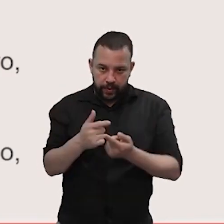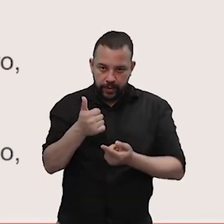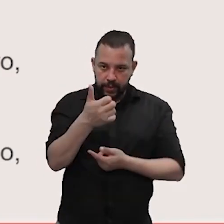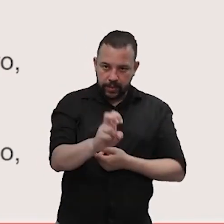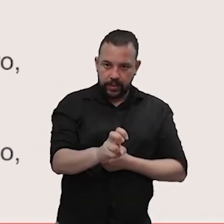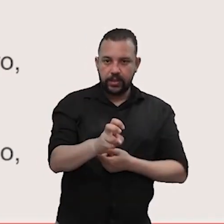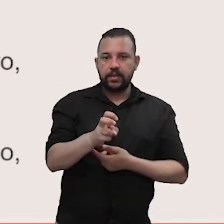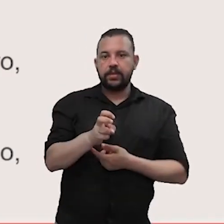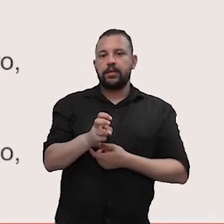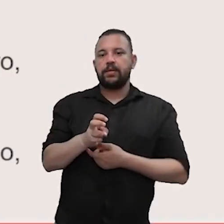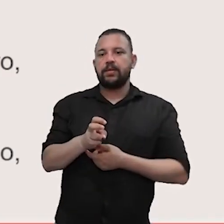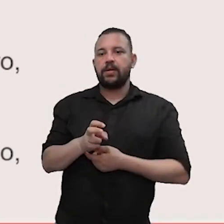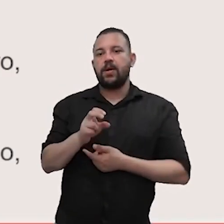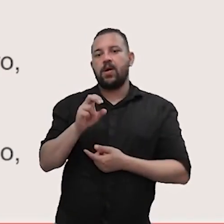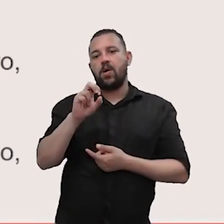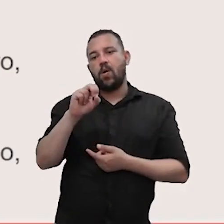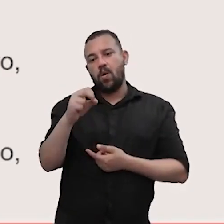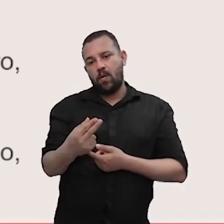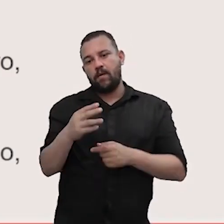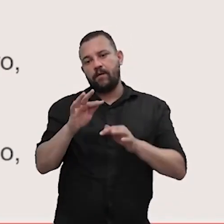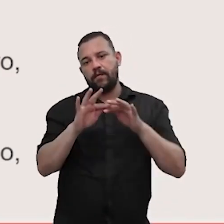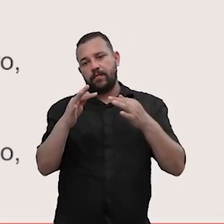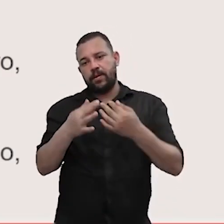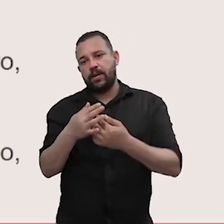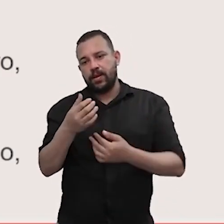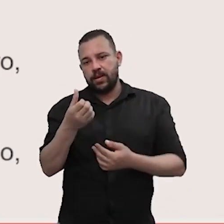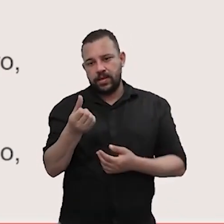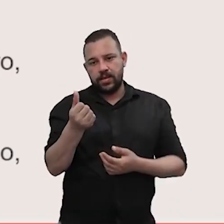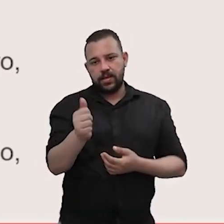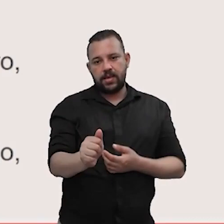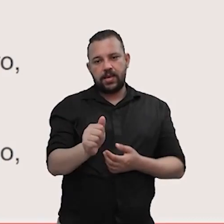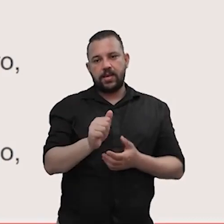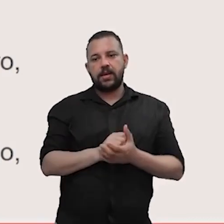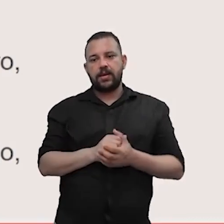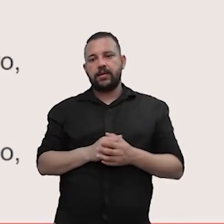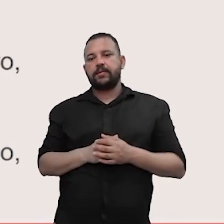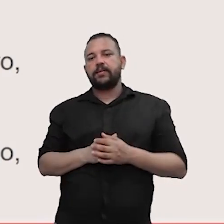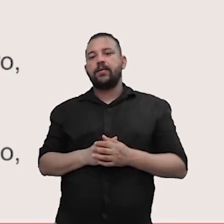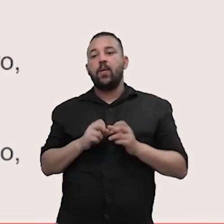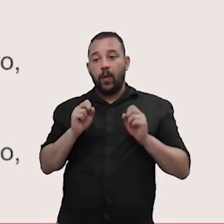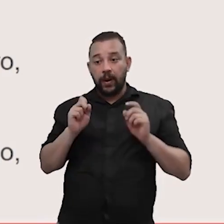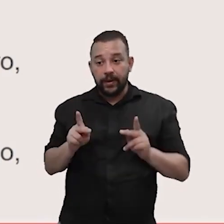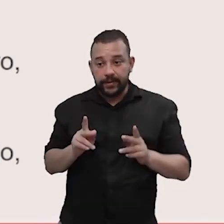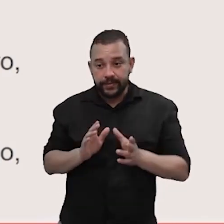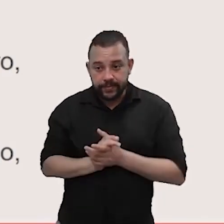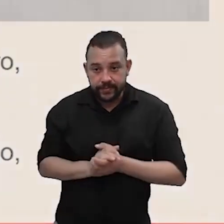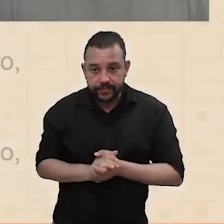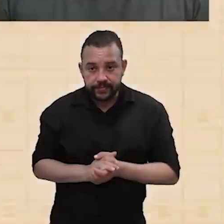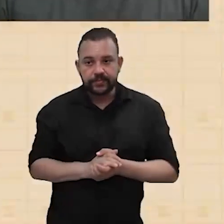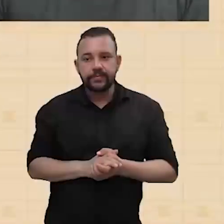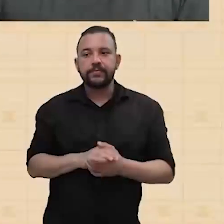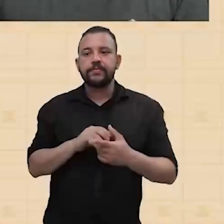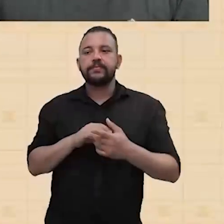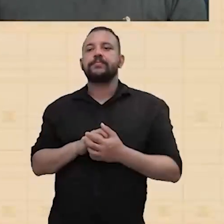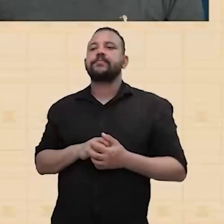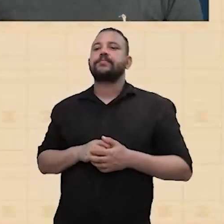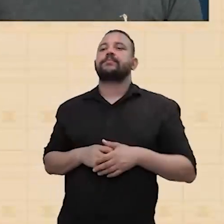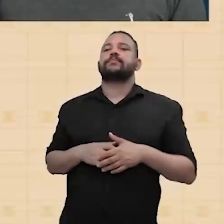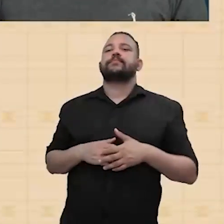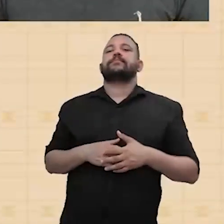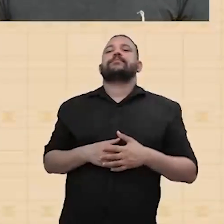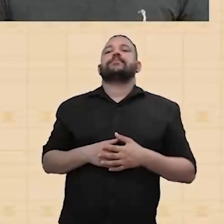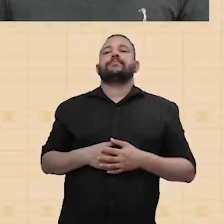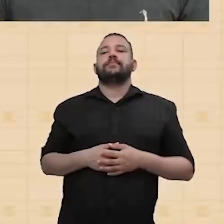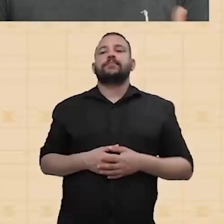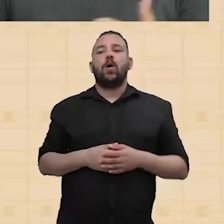família 6A. É só subtrair 10 e dizer família A, tá? Essa é a dica. Show de bola? Top das galáxias?